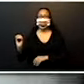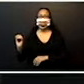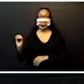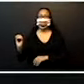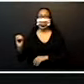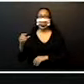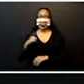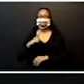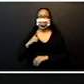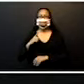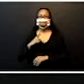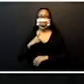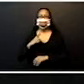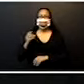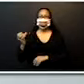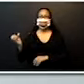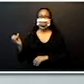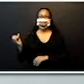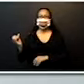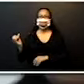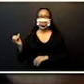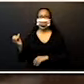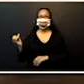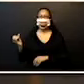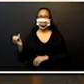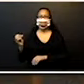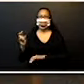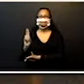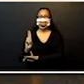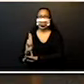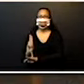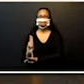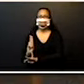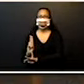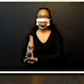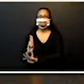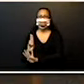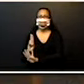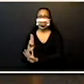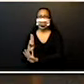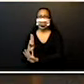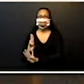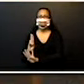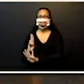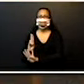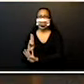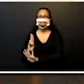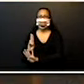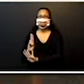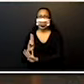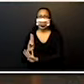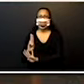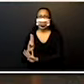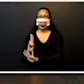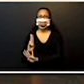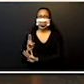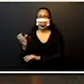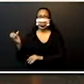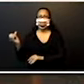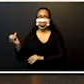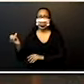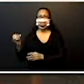E eu tenho 6 unidades. Eu tenho 6 cubinhos pequenininhos. 6